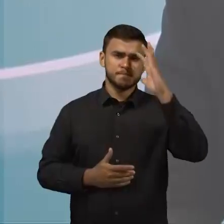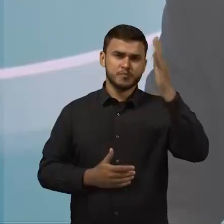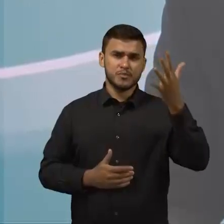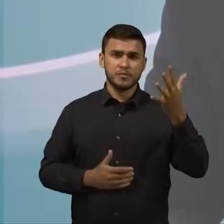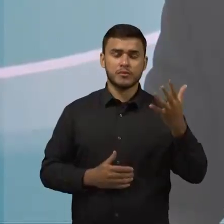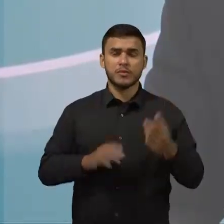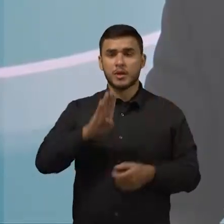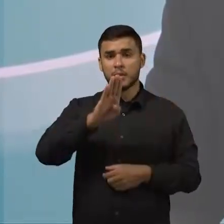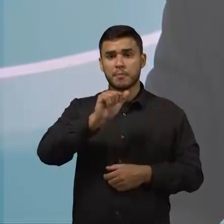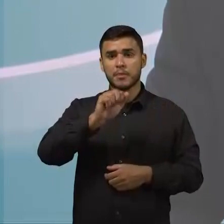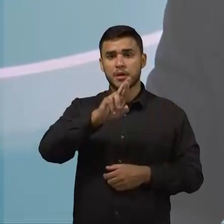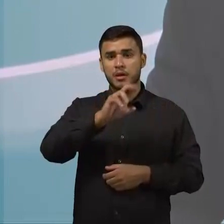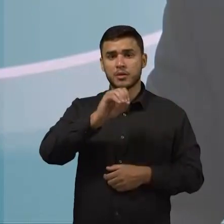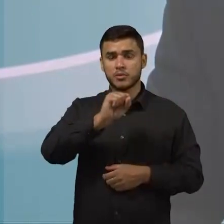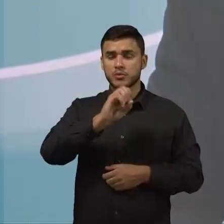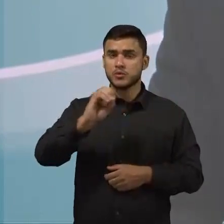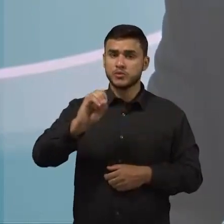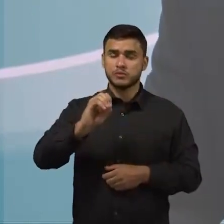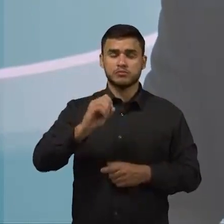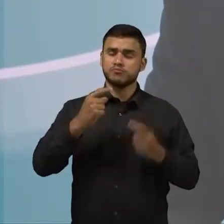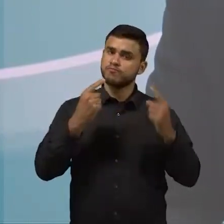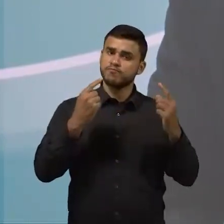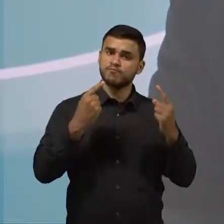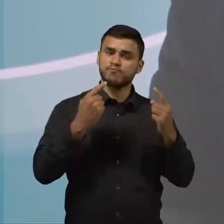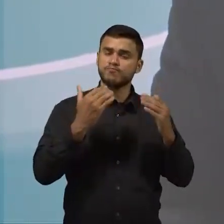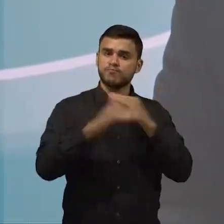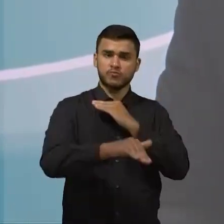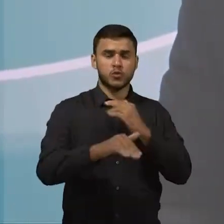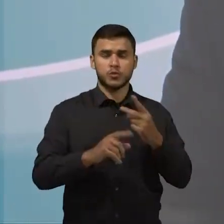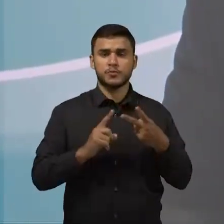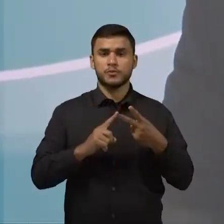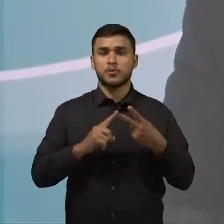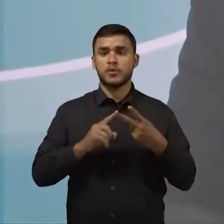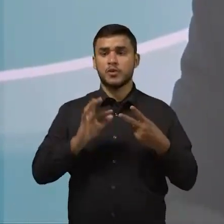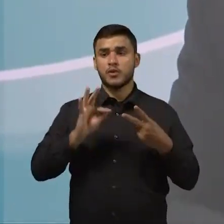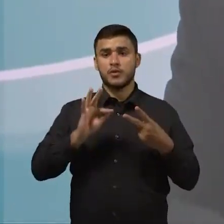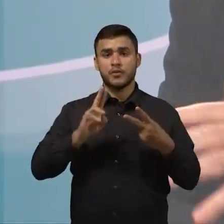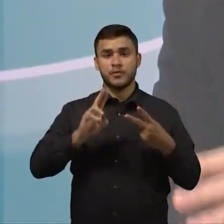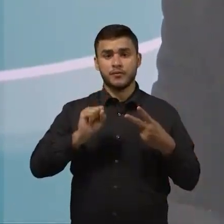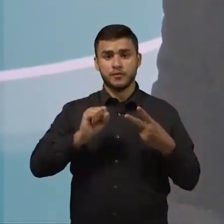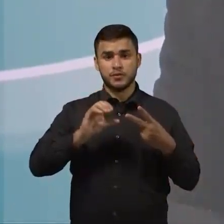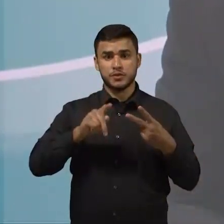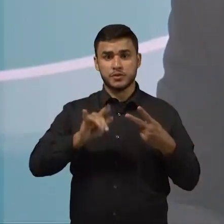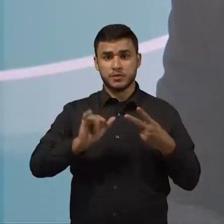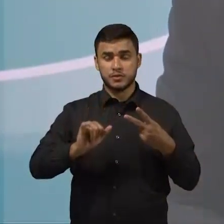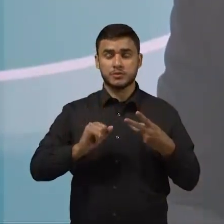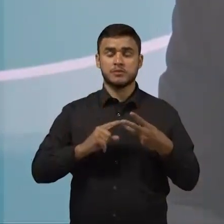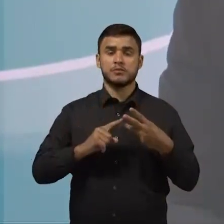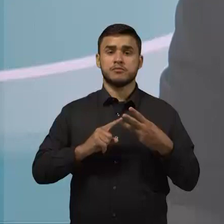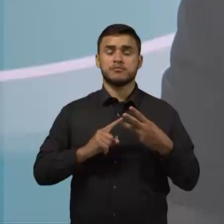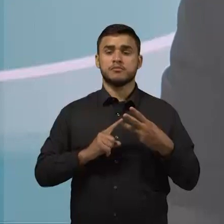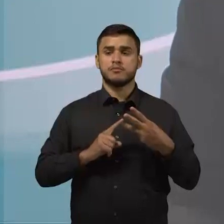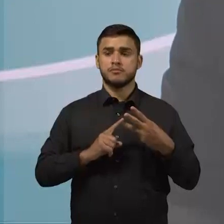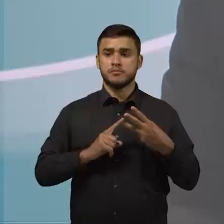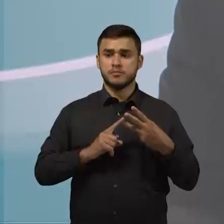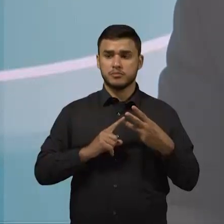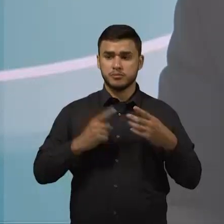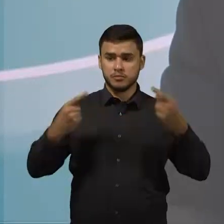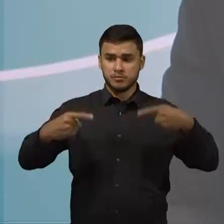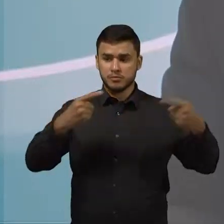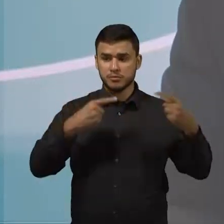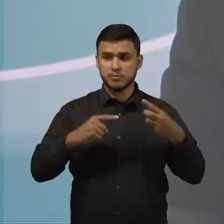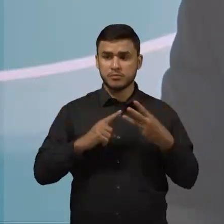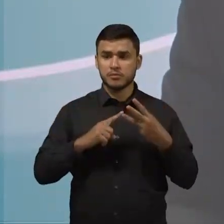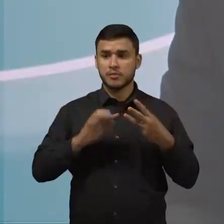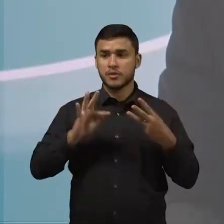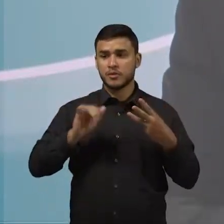tem dúvida de que vai votar contra. O ministro Fux não tem dúvida que vai votar contra. E isso eu não estou pensando, eu estou fazendo uma análise de um programa de política. O ministro